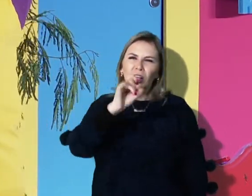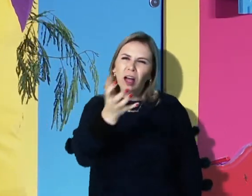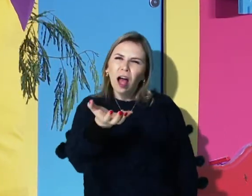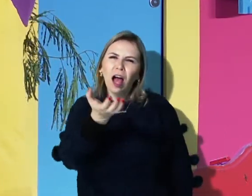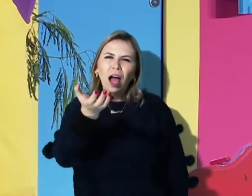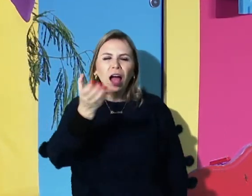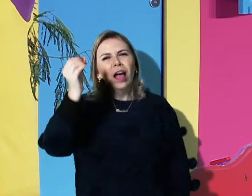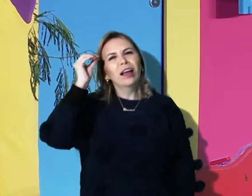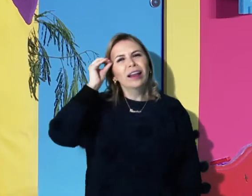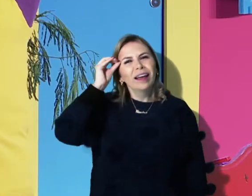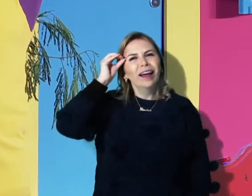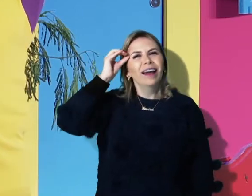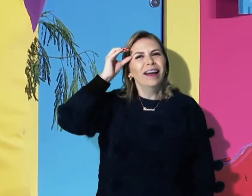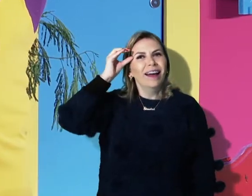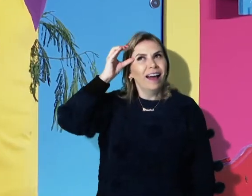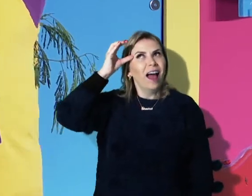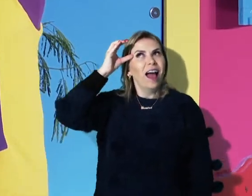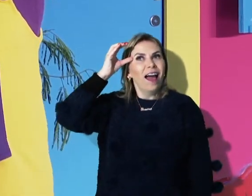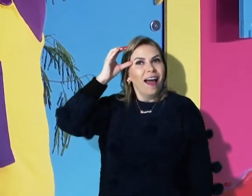crescer. Se quiser